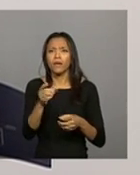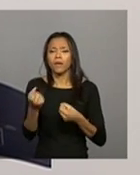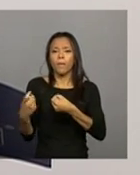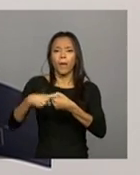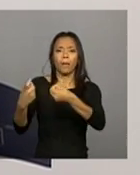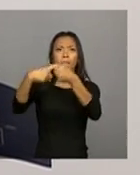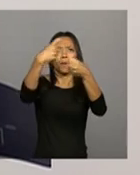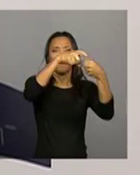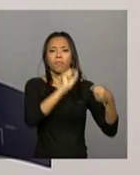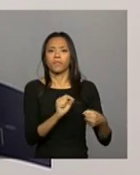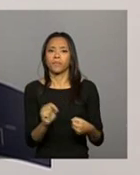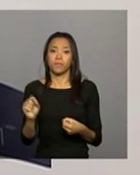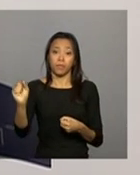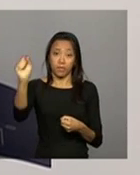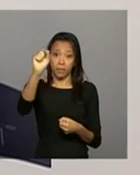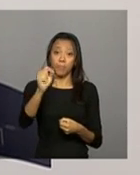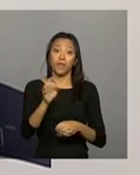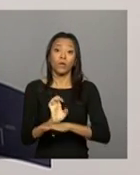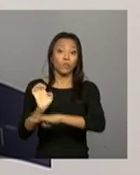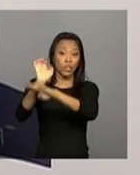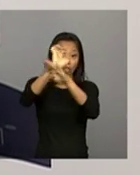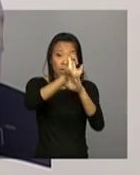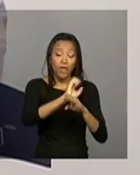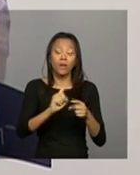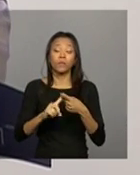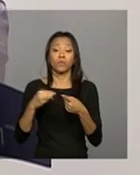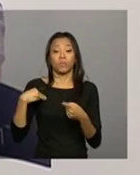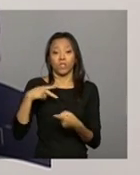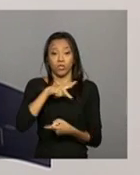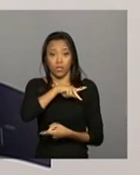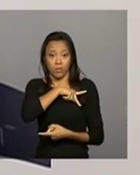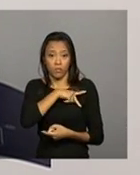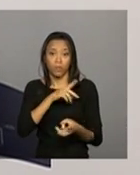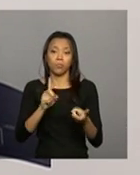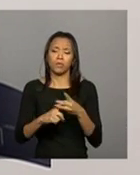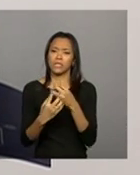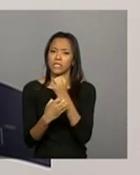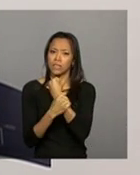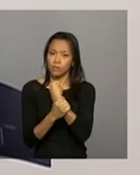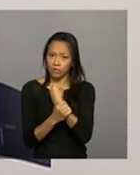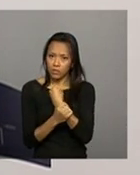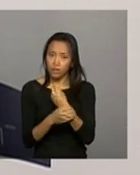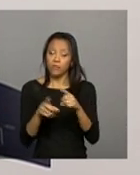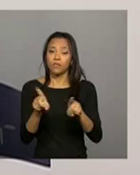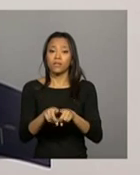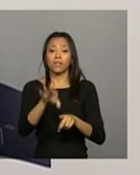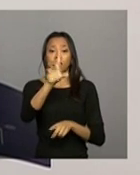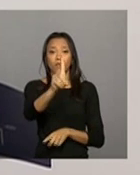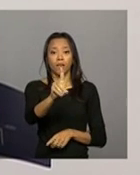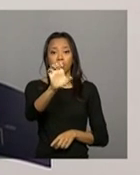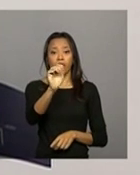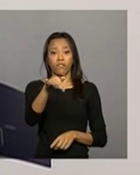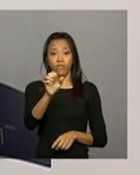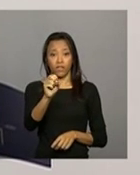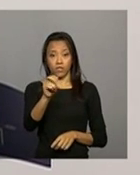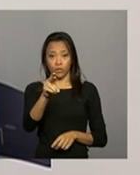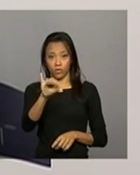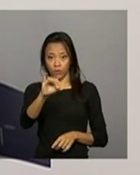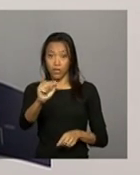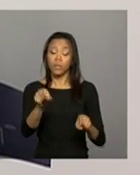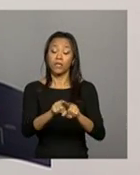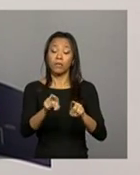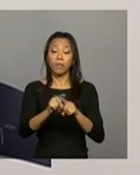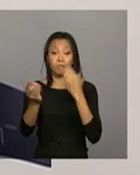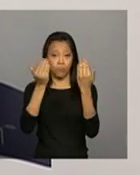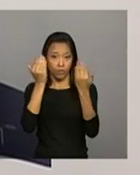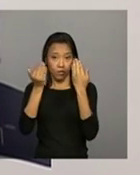federativos, sistema judiciário, Ministério Público, Segurança Pública, Defensoria, Psicologia, Emprego e Renda.